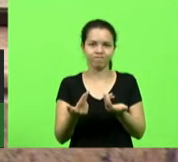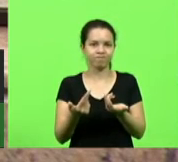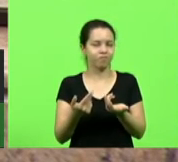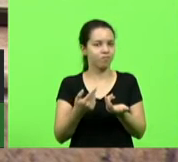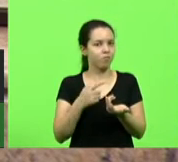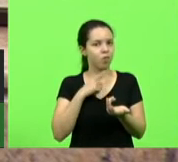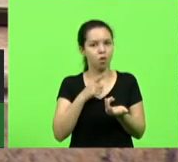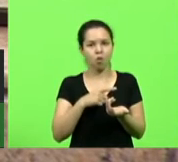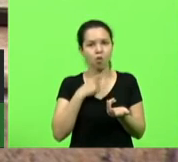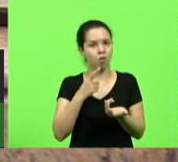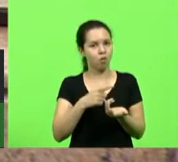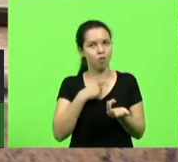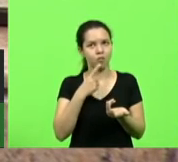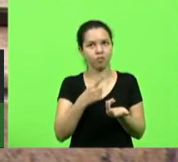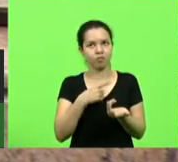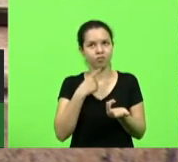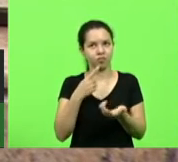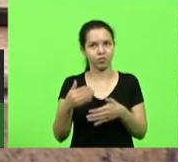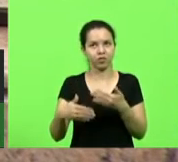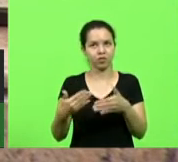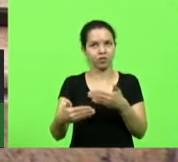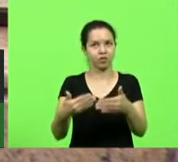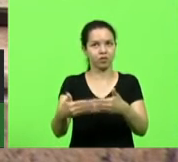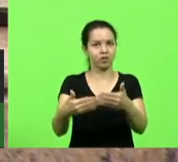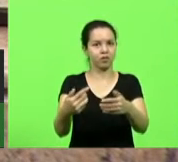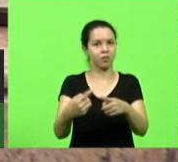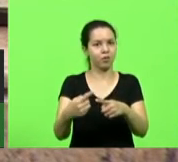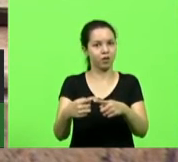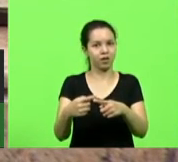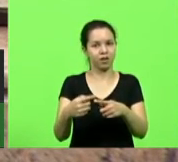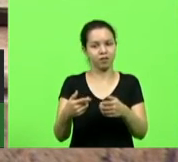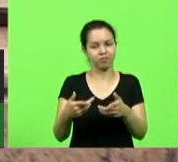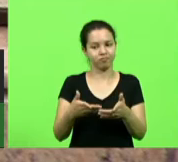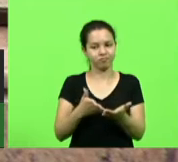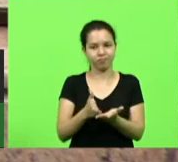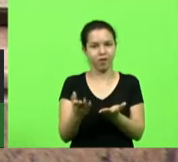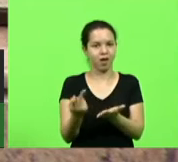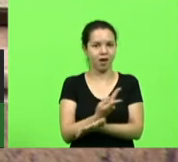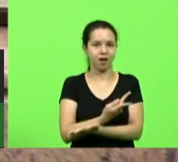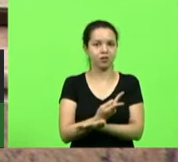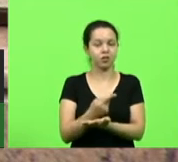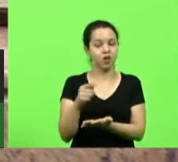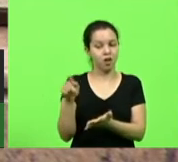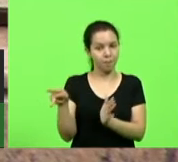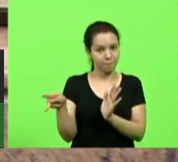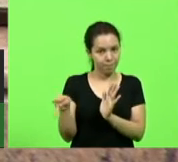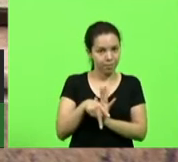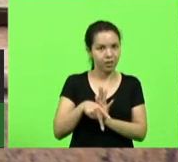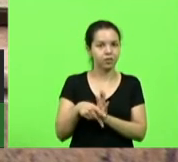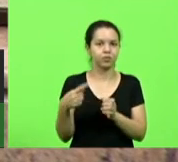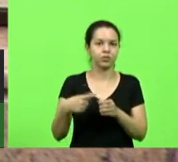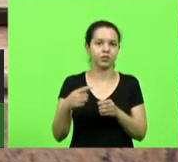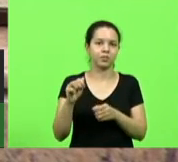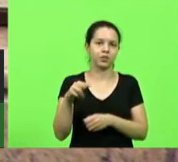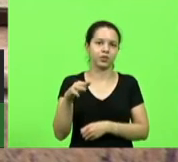como prosseguir, porque está no caminho errado. Aquele imóvel hoje é do município de Apiúna.